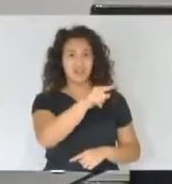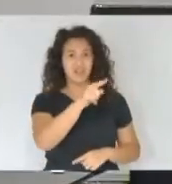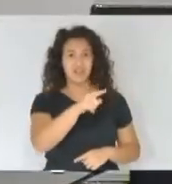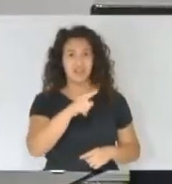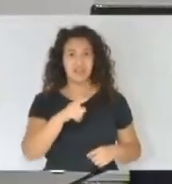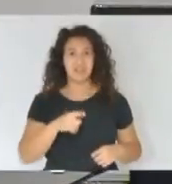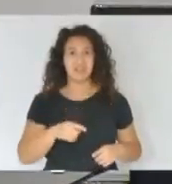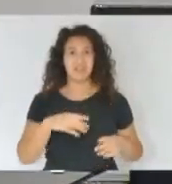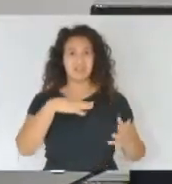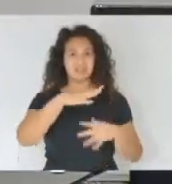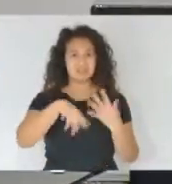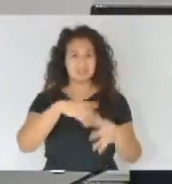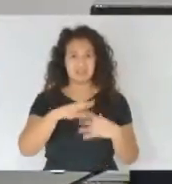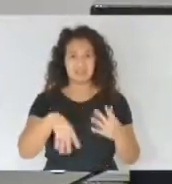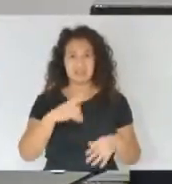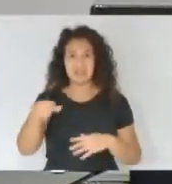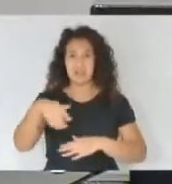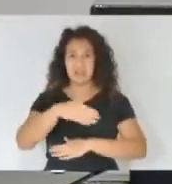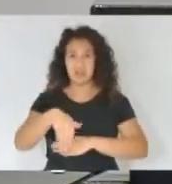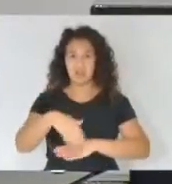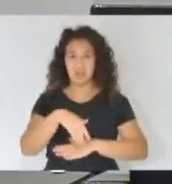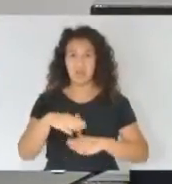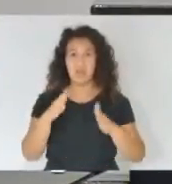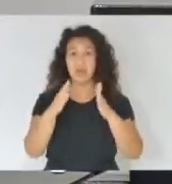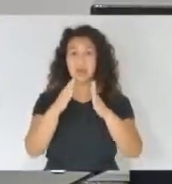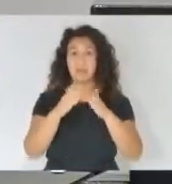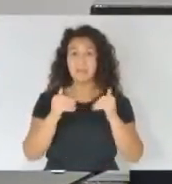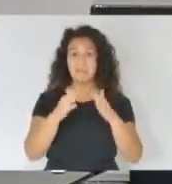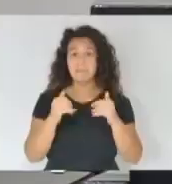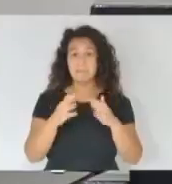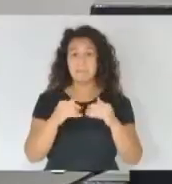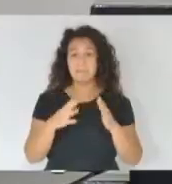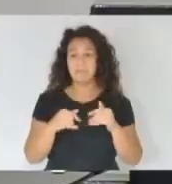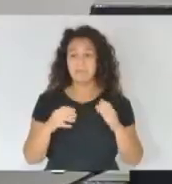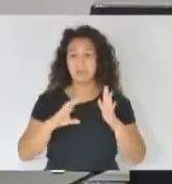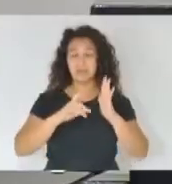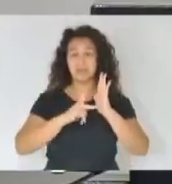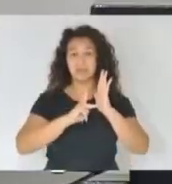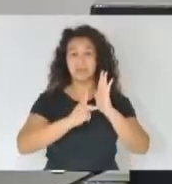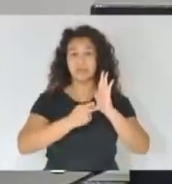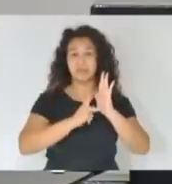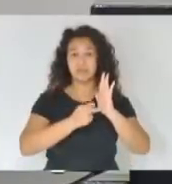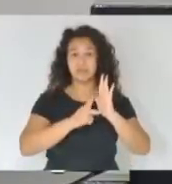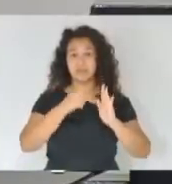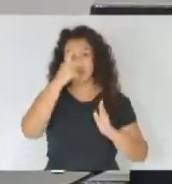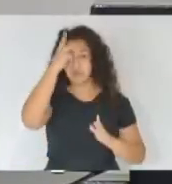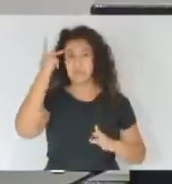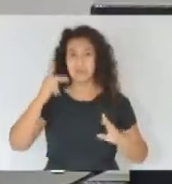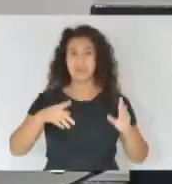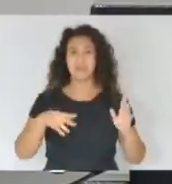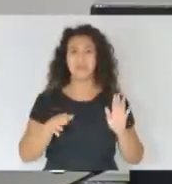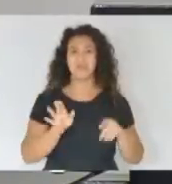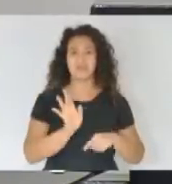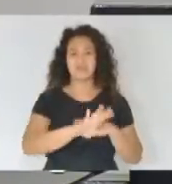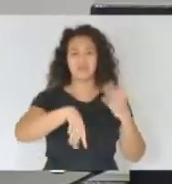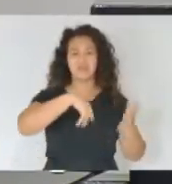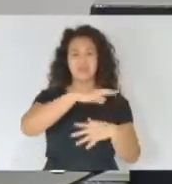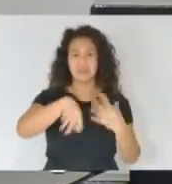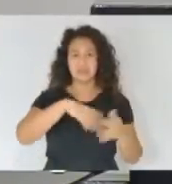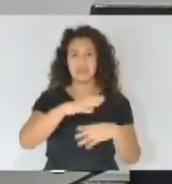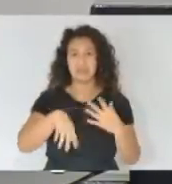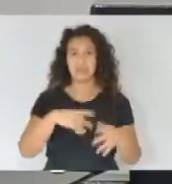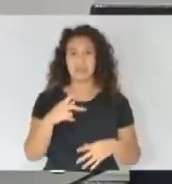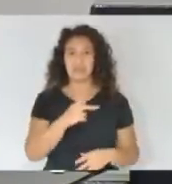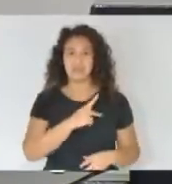ruas, que fica convocando aqui sindicatos e pessoas para fazer balbúrdia aqui e não deixar a presidente falar,